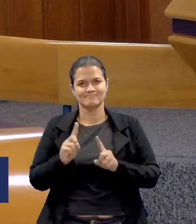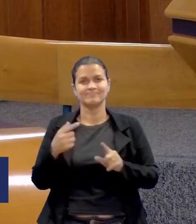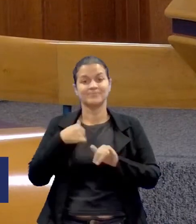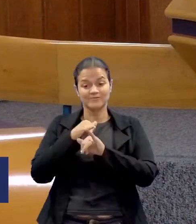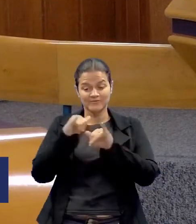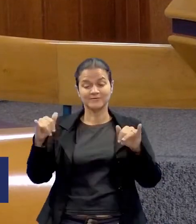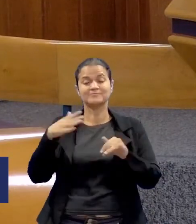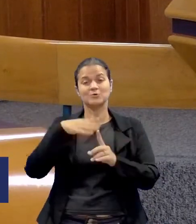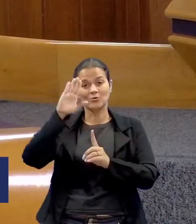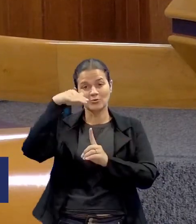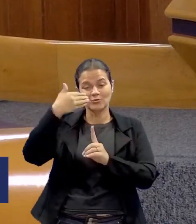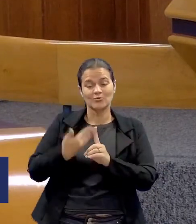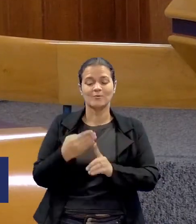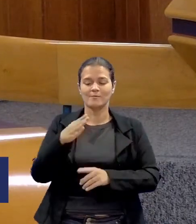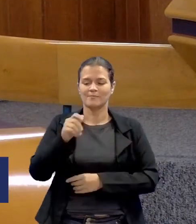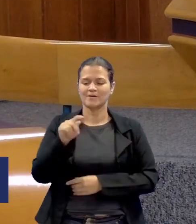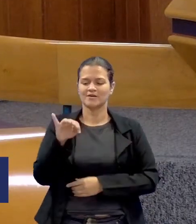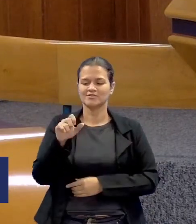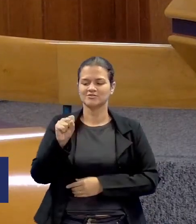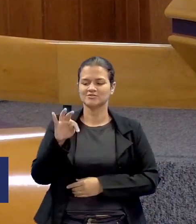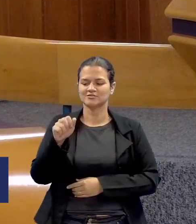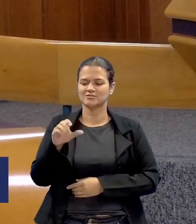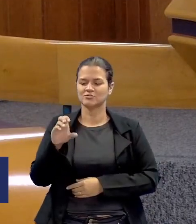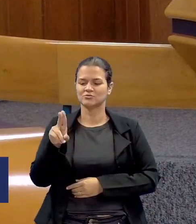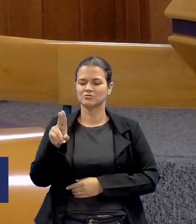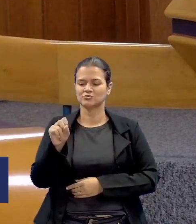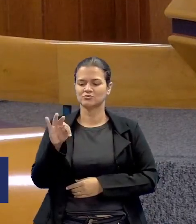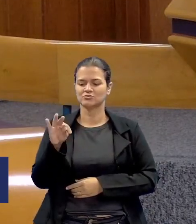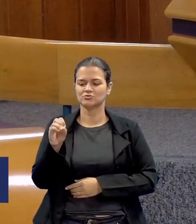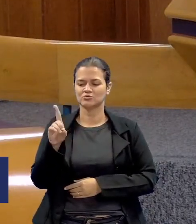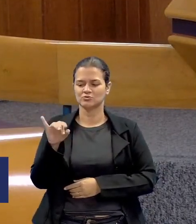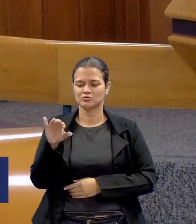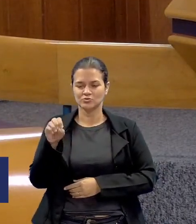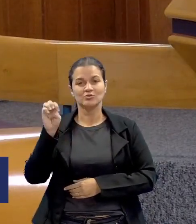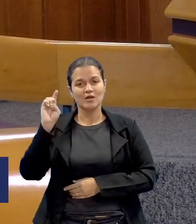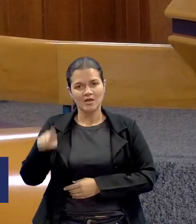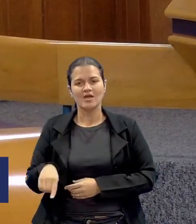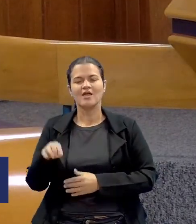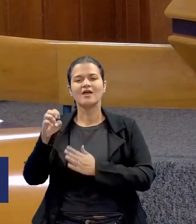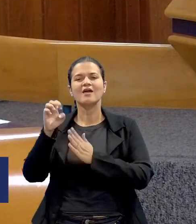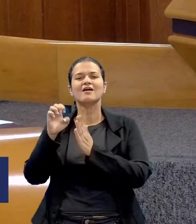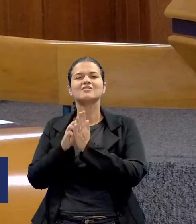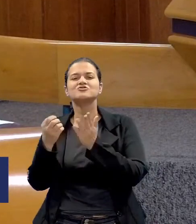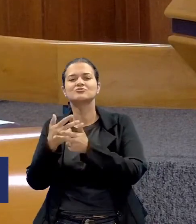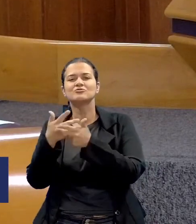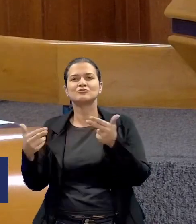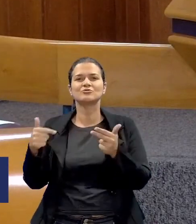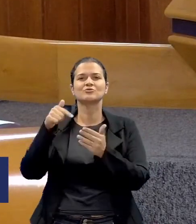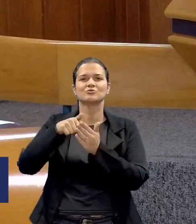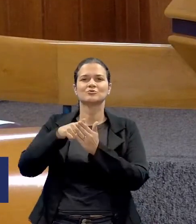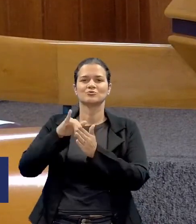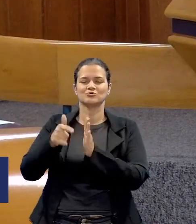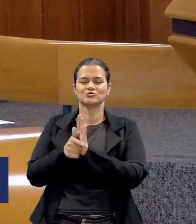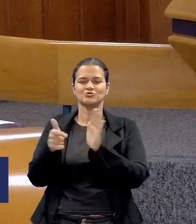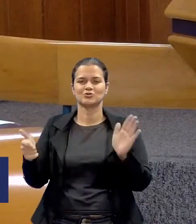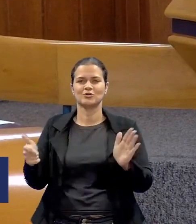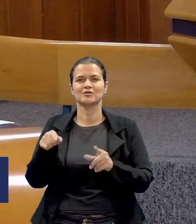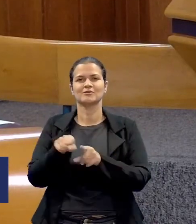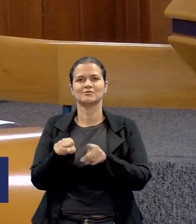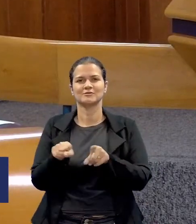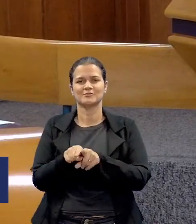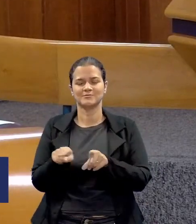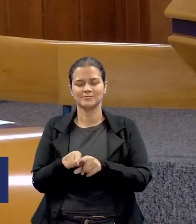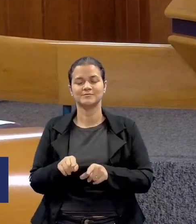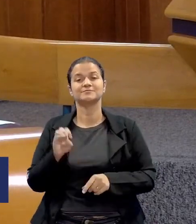homenagem a Batista Custódio, editor do Neologismo do Diário da Manhã, que se encontra meio doentado.